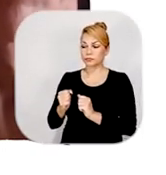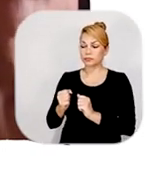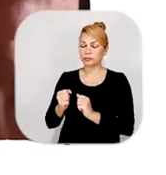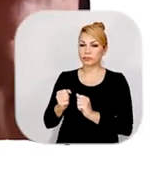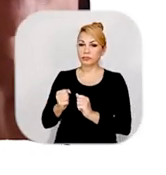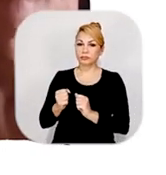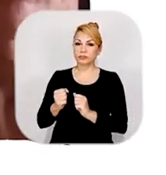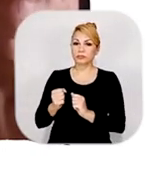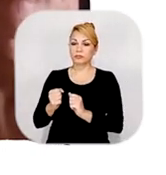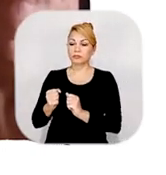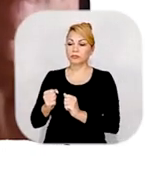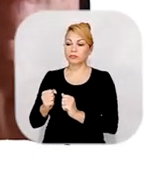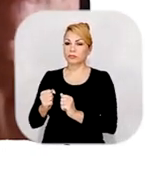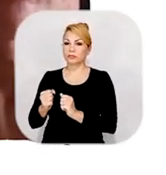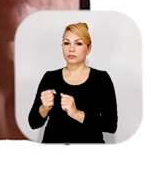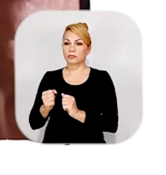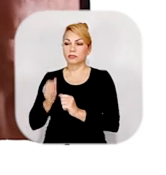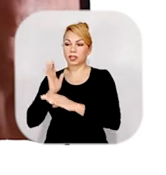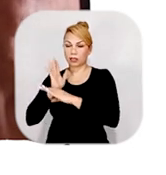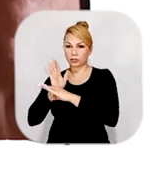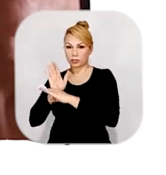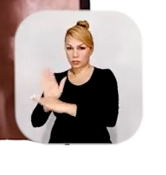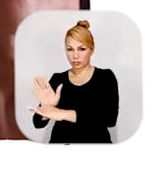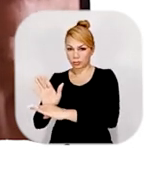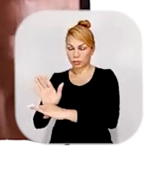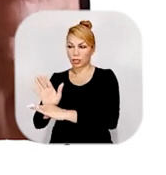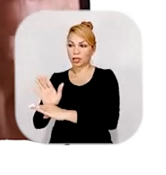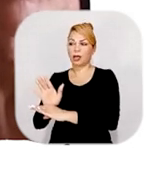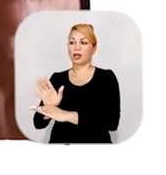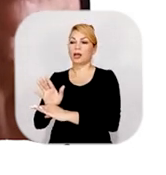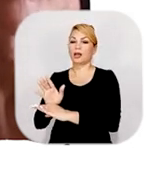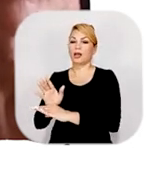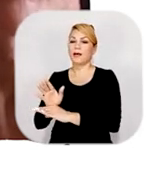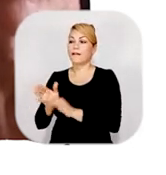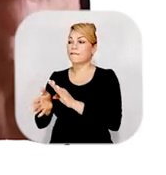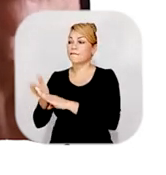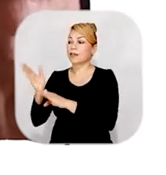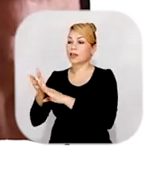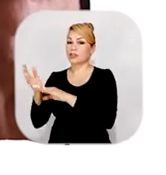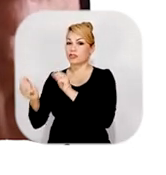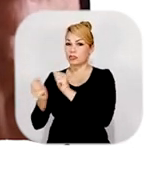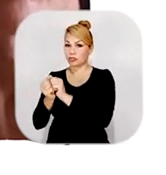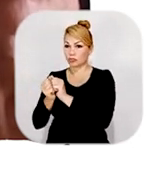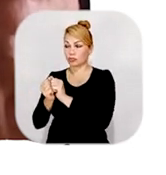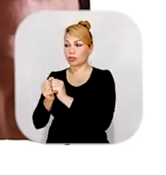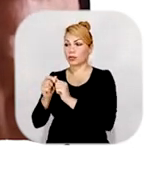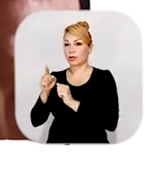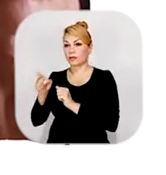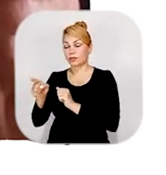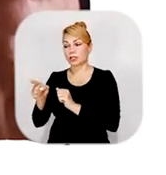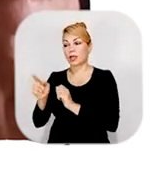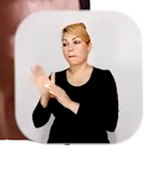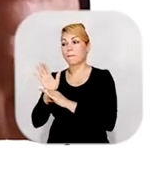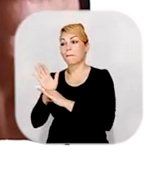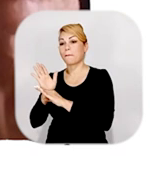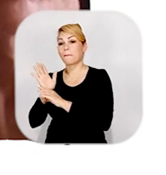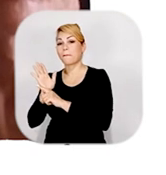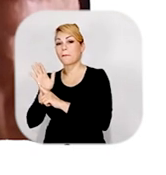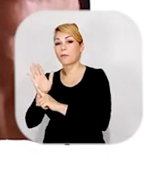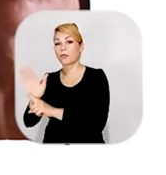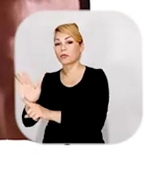né? E aí nesse trabalho de campo tem duas coisas que eu achei que bem interessantes,